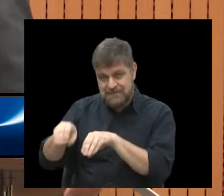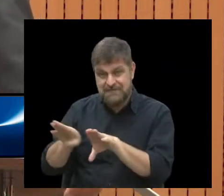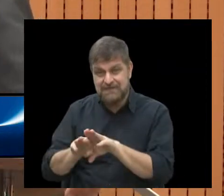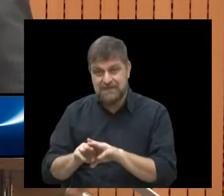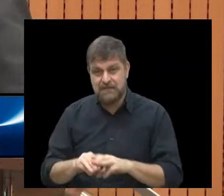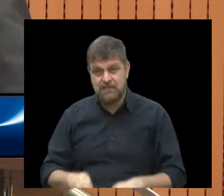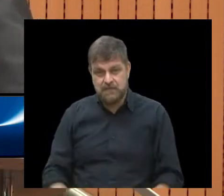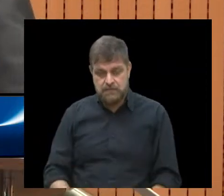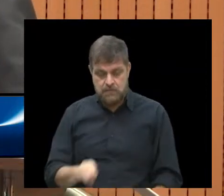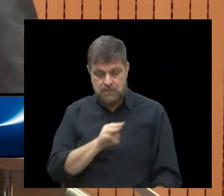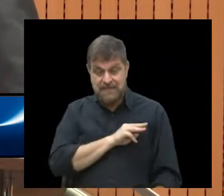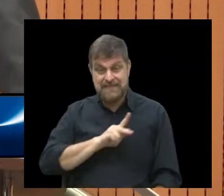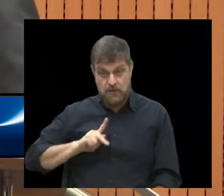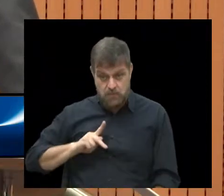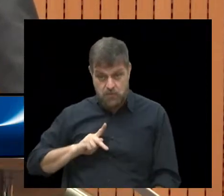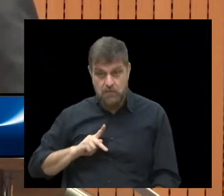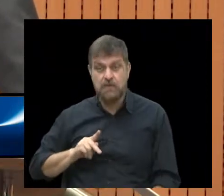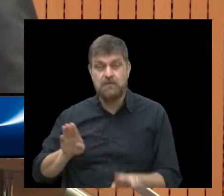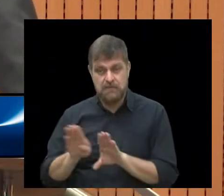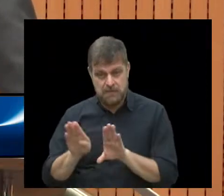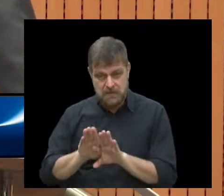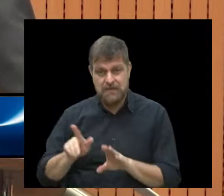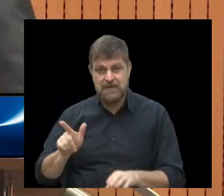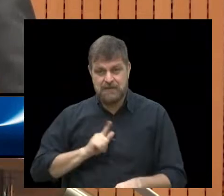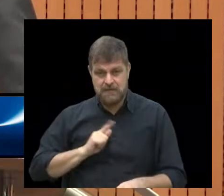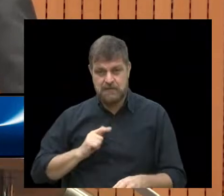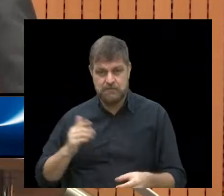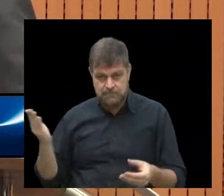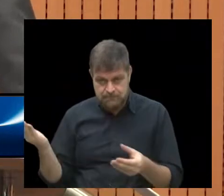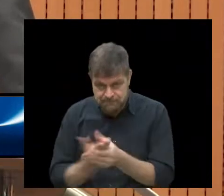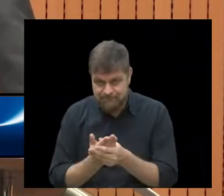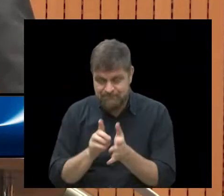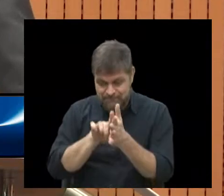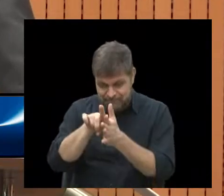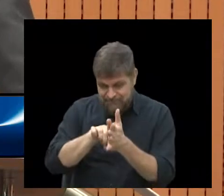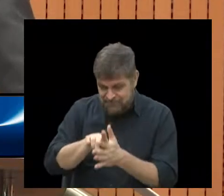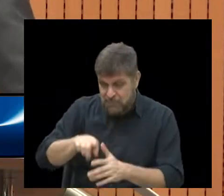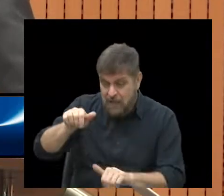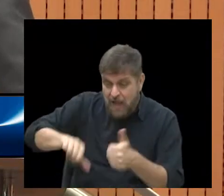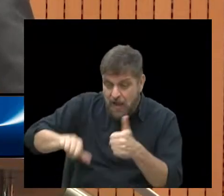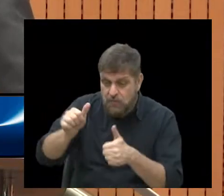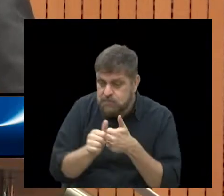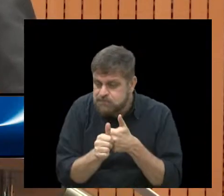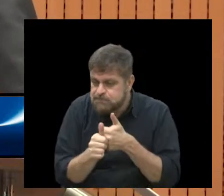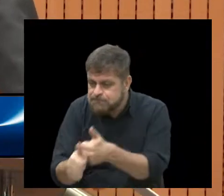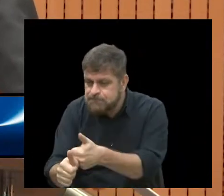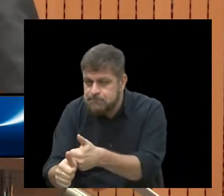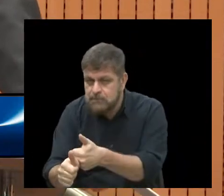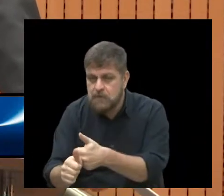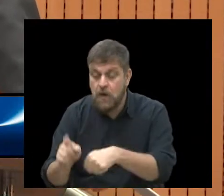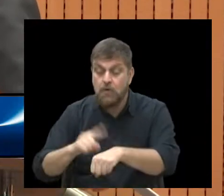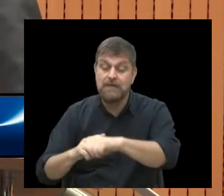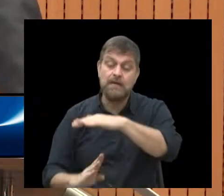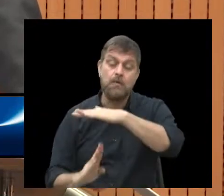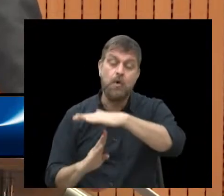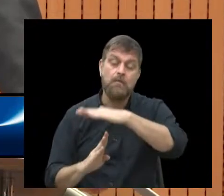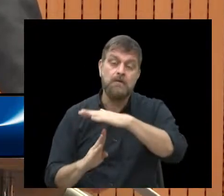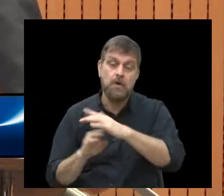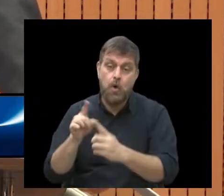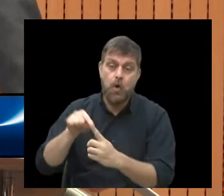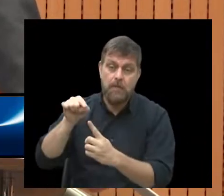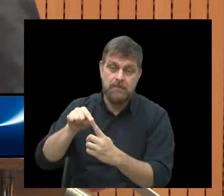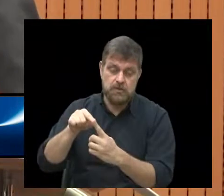Ministério Público, que tem um inquérito para avaliar e acompanhar todos os prazos e metas desse